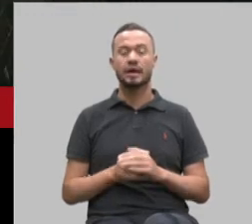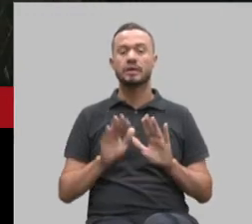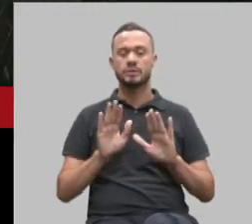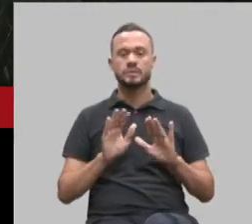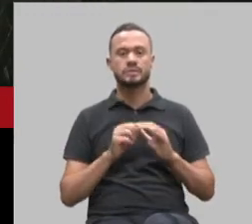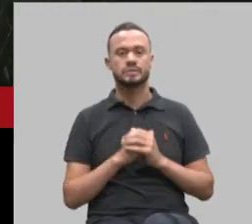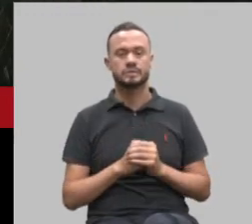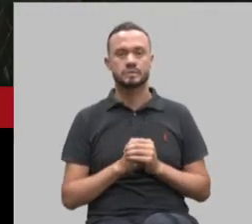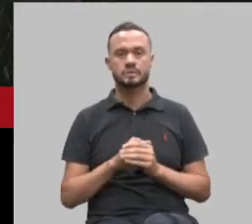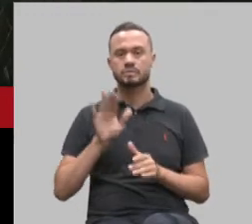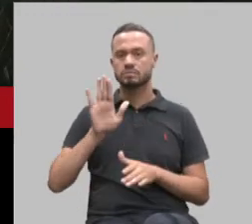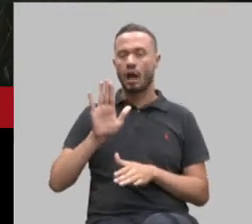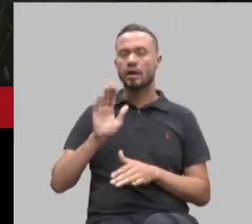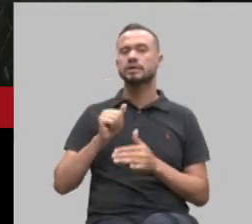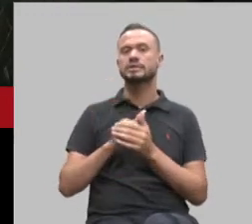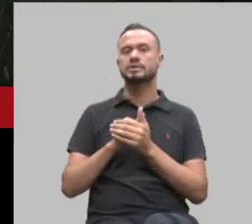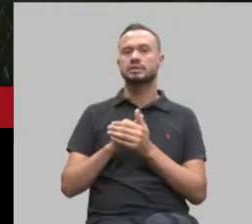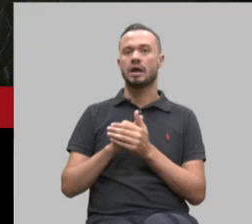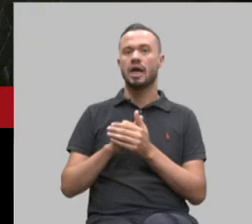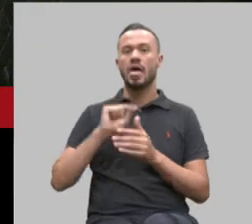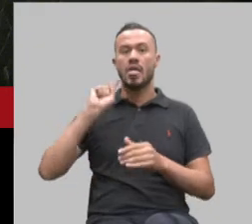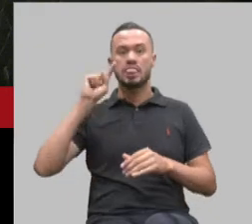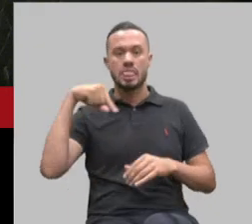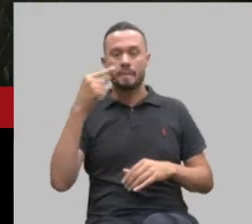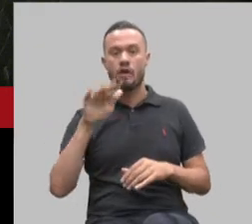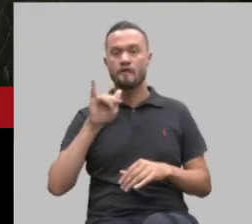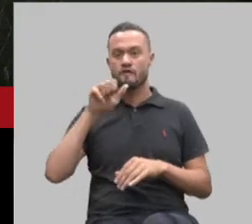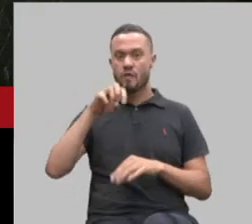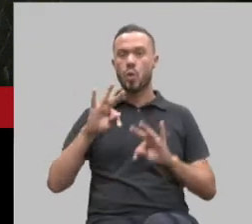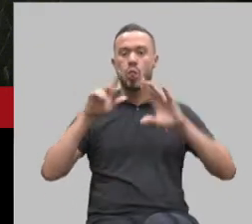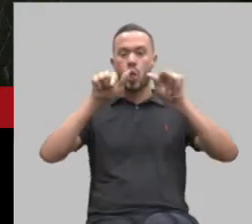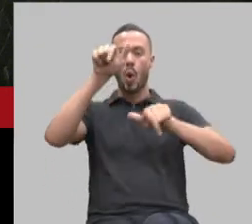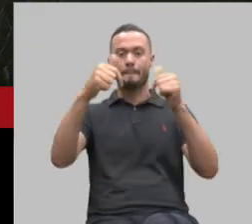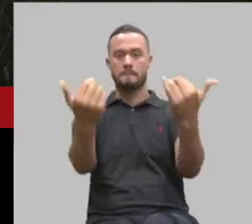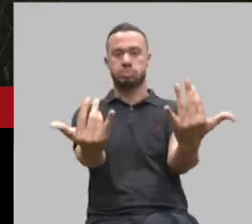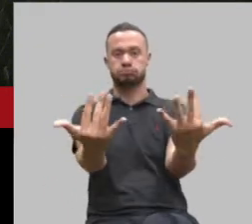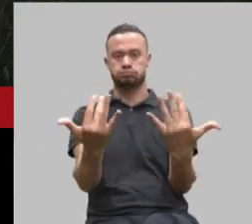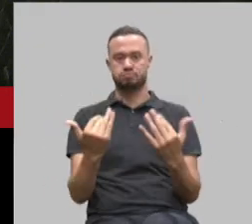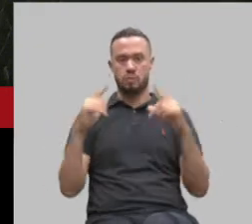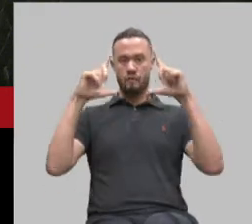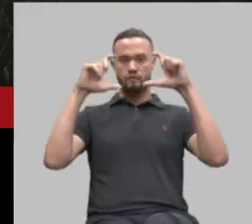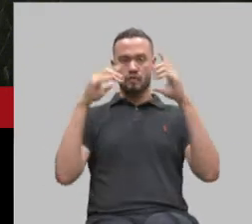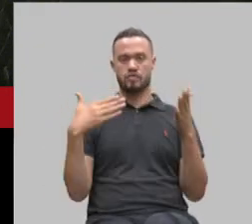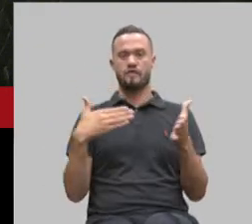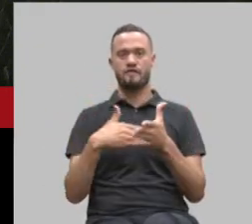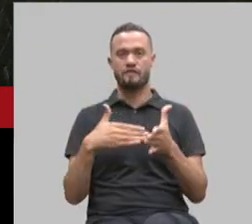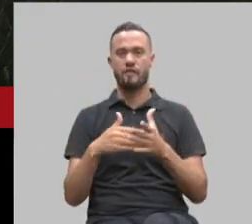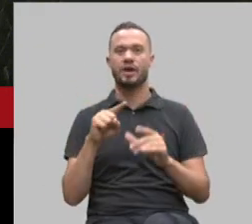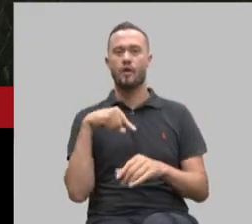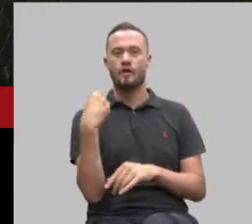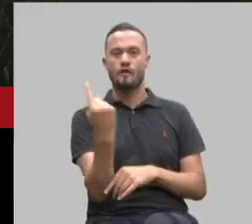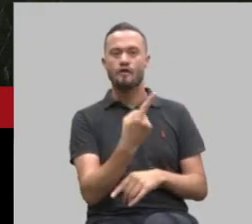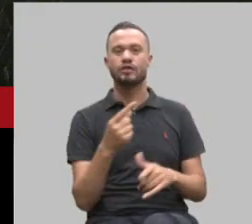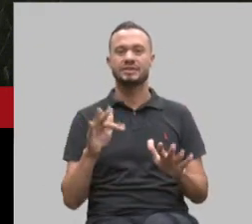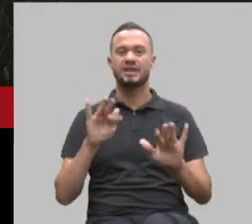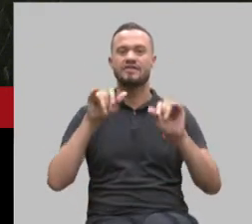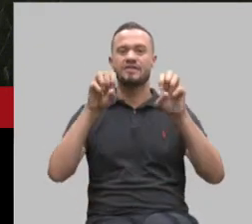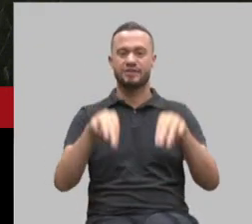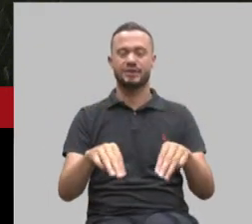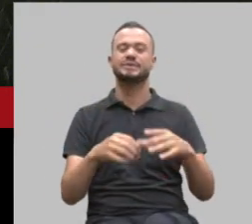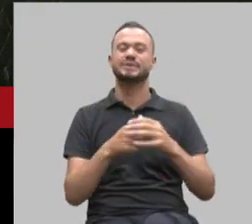antes de eu encerrar Depois todo mundo vem aqui pra frente pra gente fazer uma foto final com todos vocês que ficaram até o final